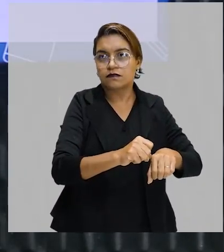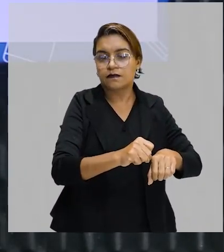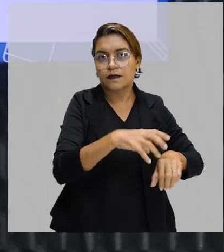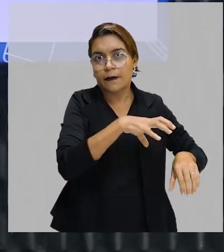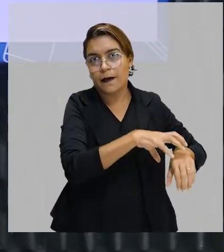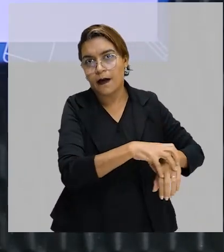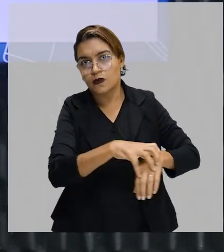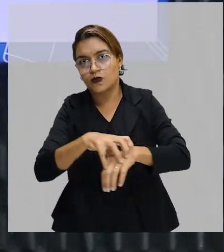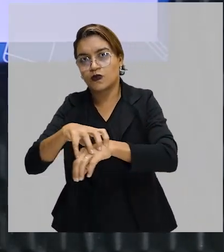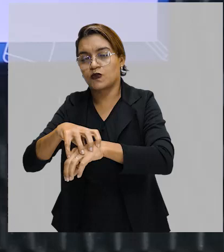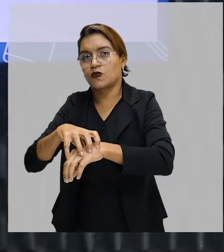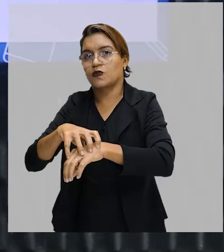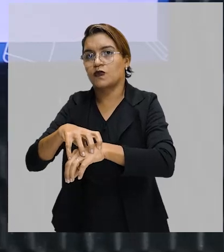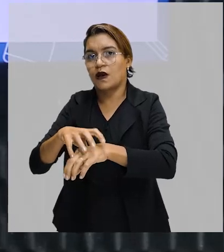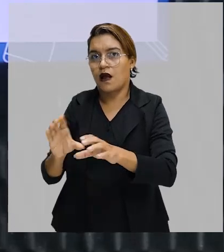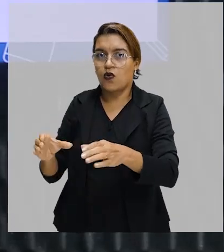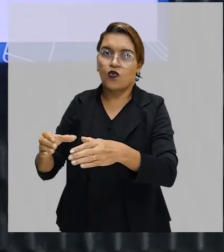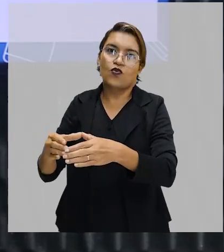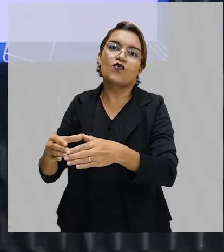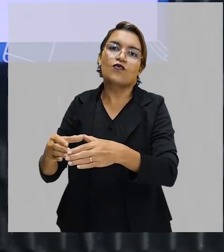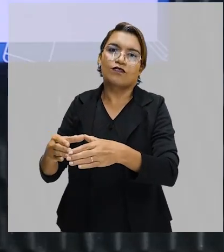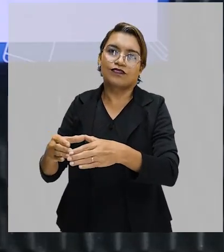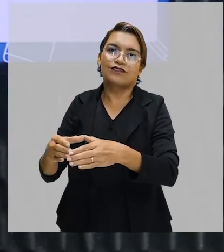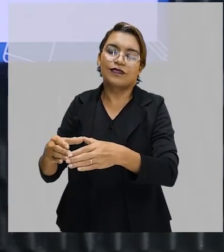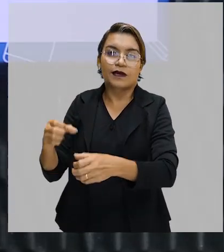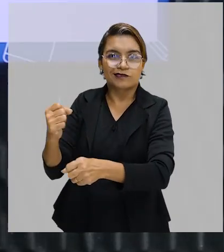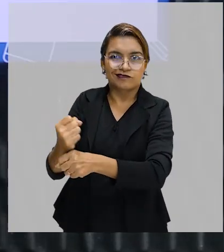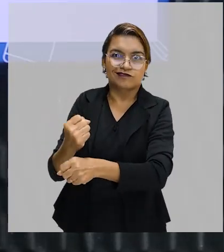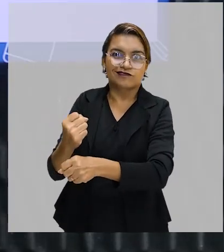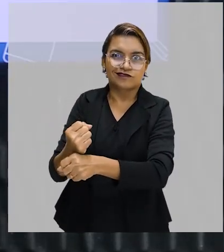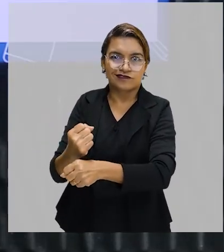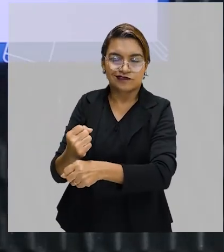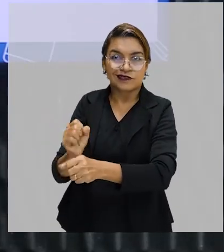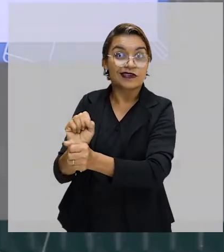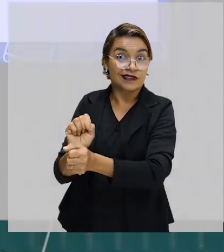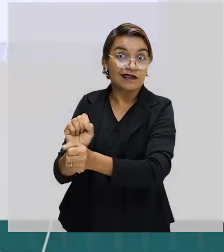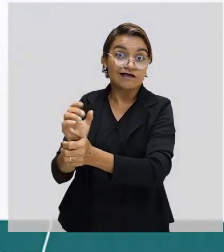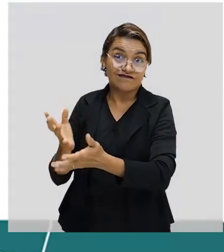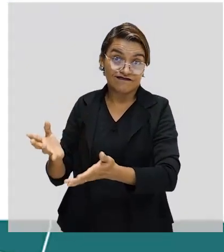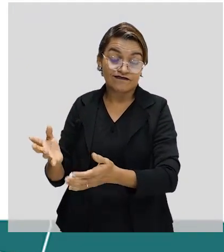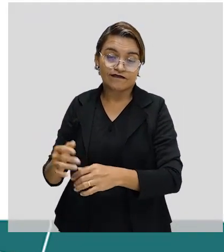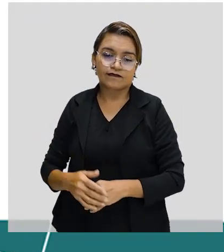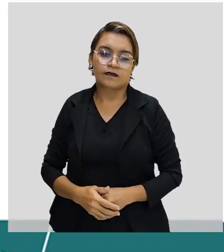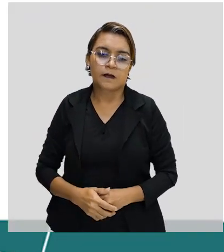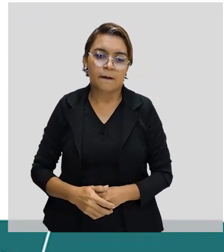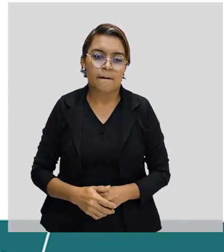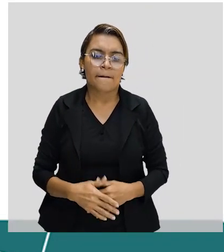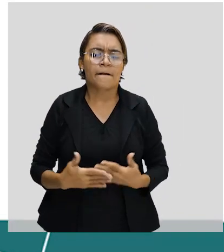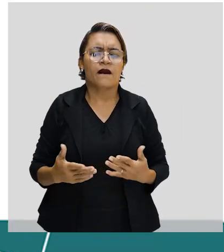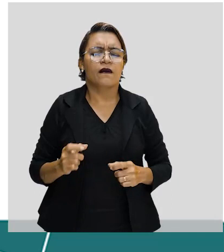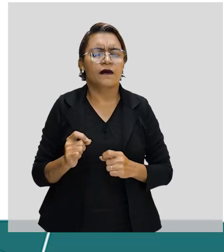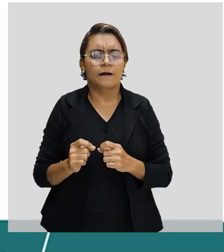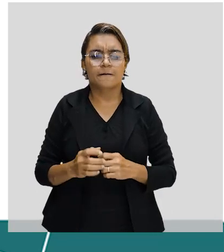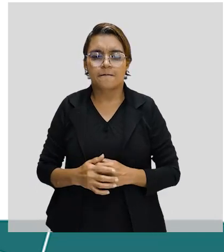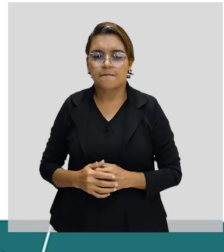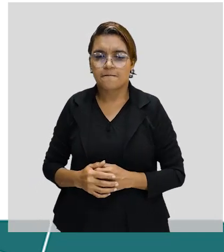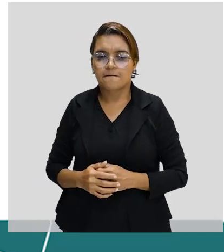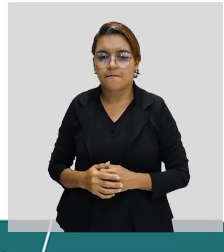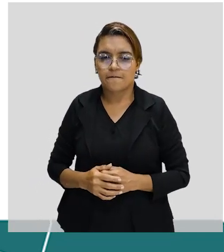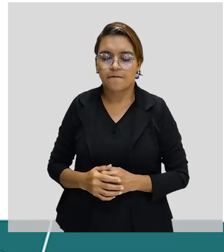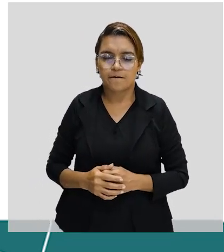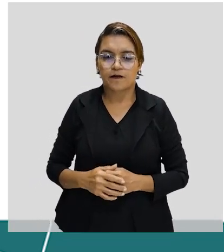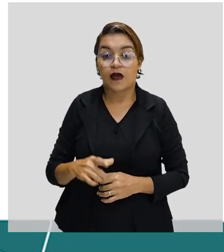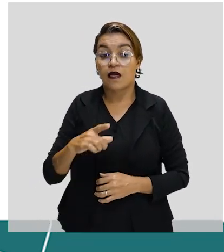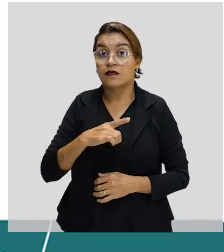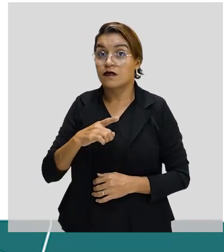não levavam para suas respectivas colônias para quem Para construir aí o que que aconteceu aí a gente vem agora para